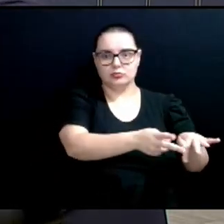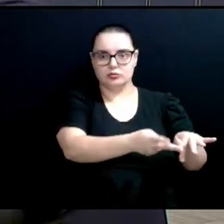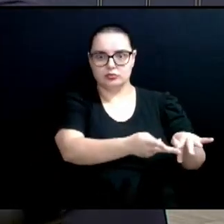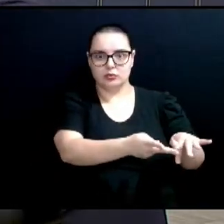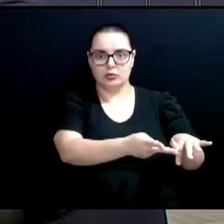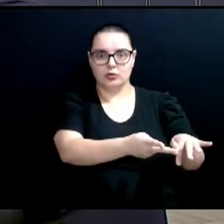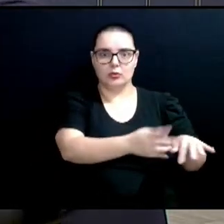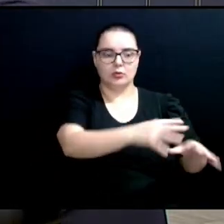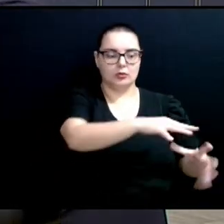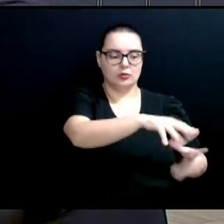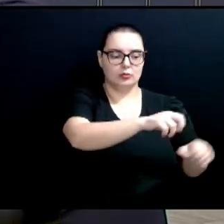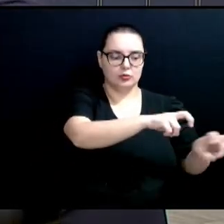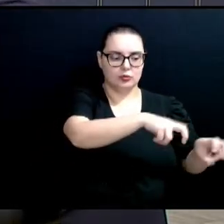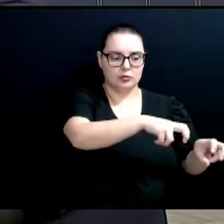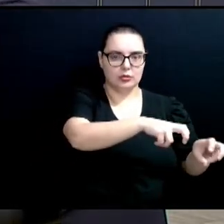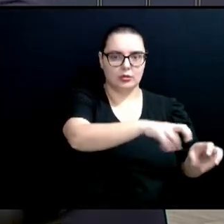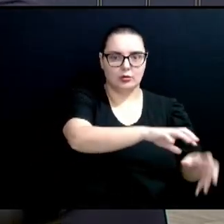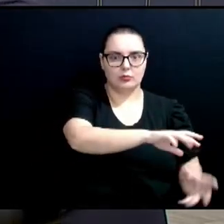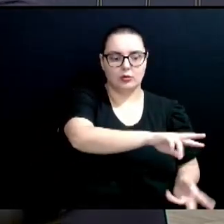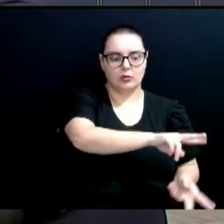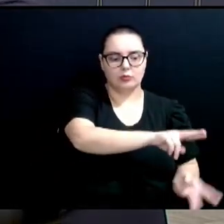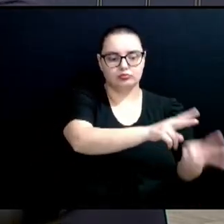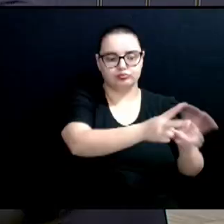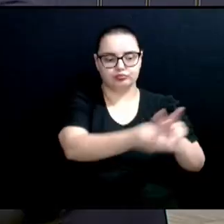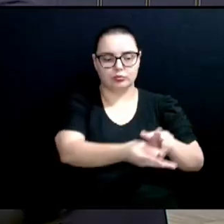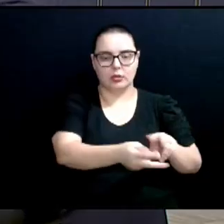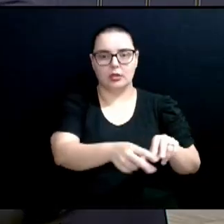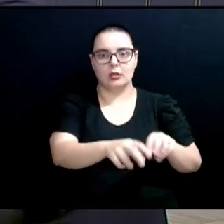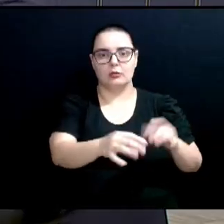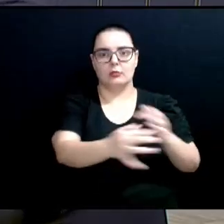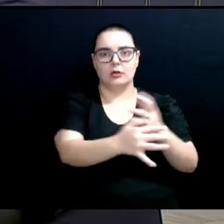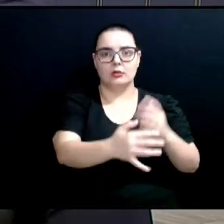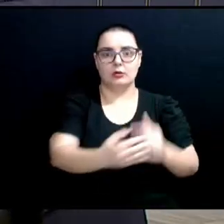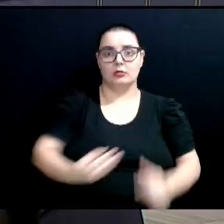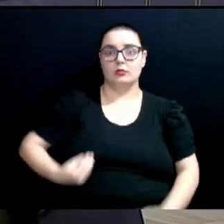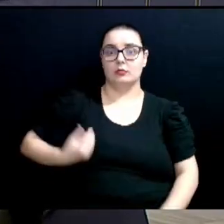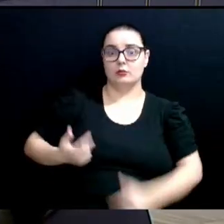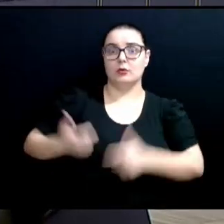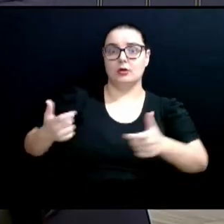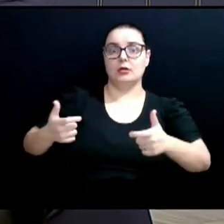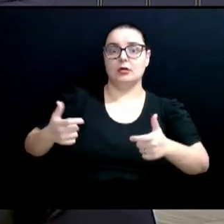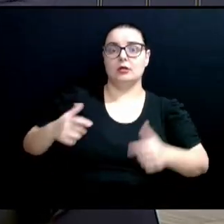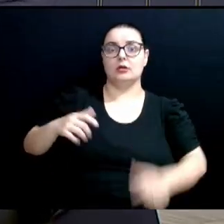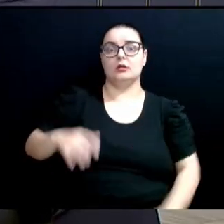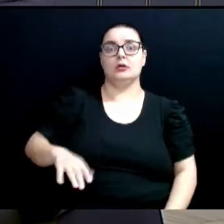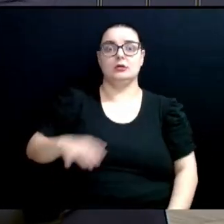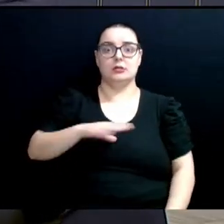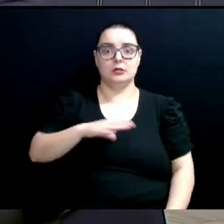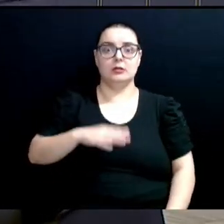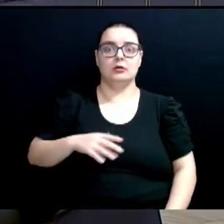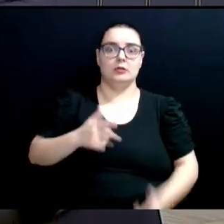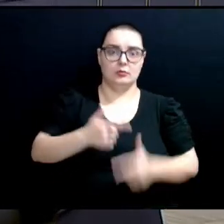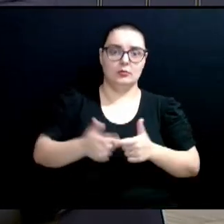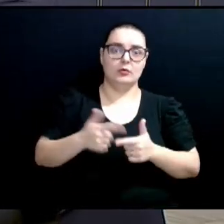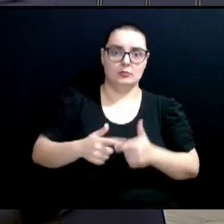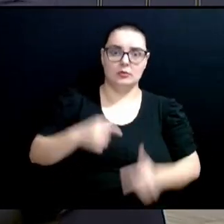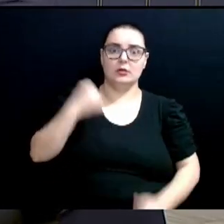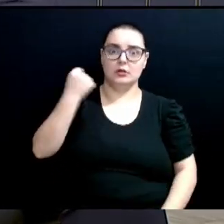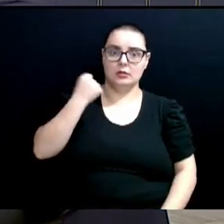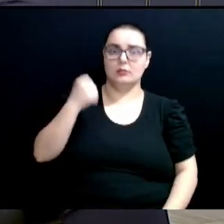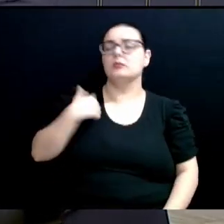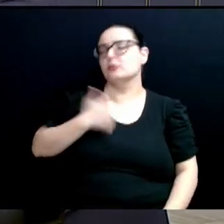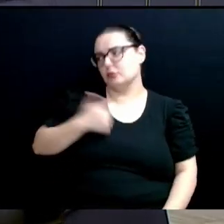urbano, né? A gente vivia ali nas grandes cidades problemas muito graves. A gente continua vivendo problemas muito graves Sim. hoje,